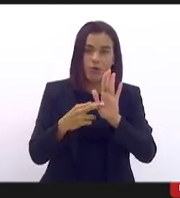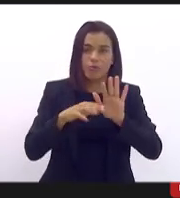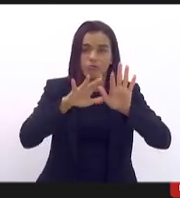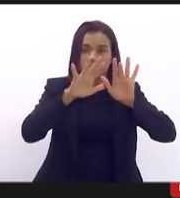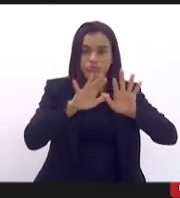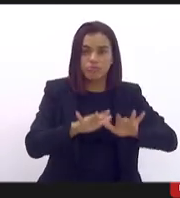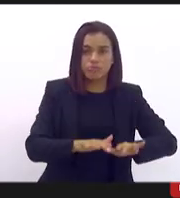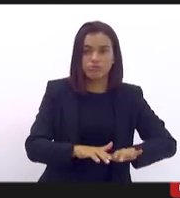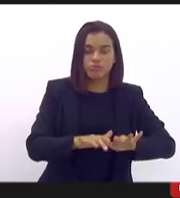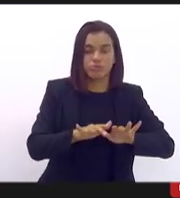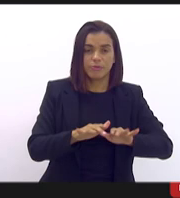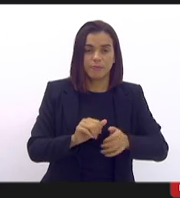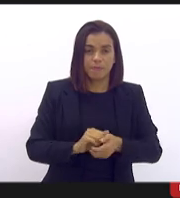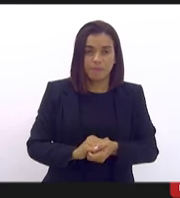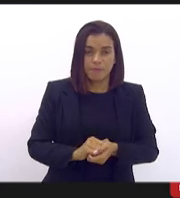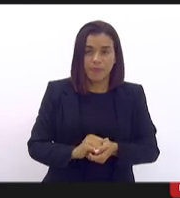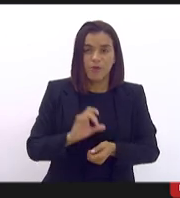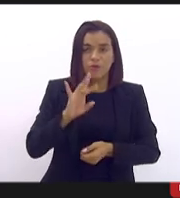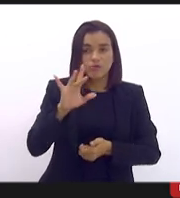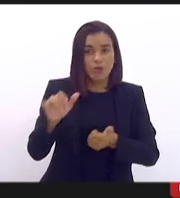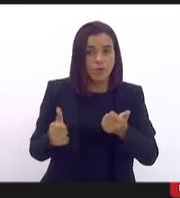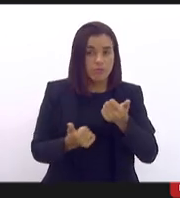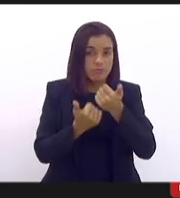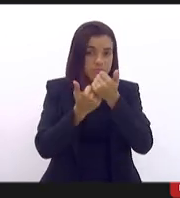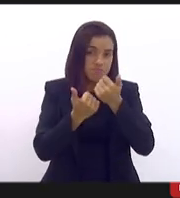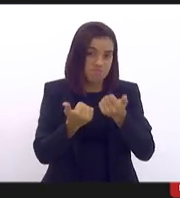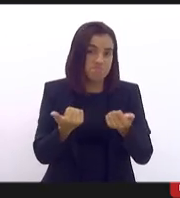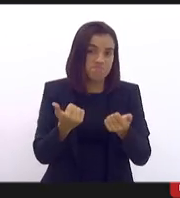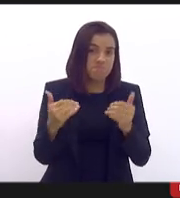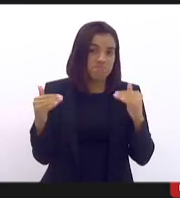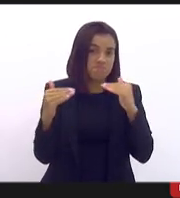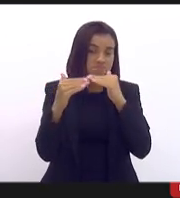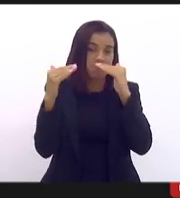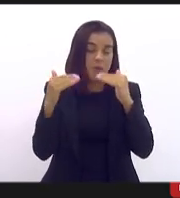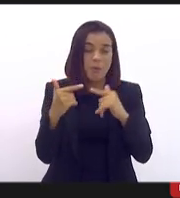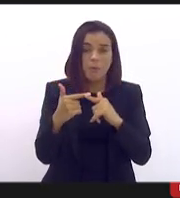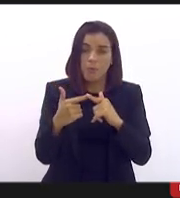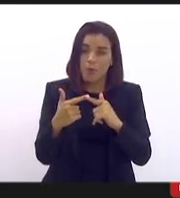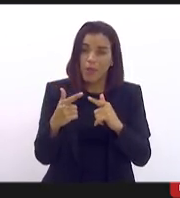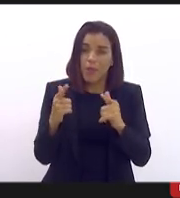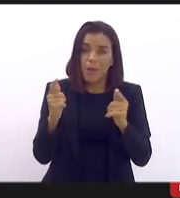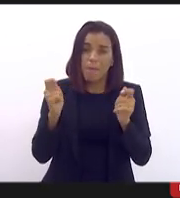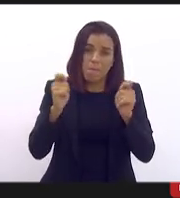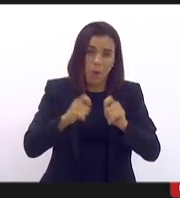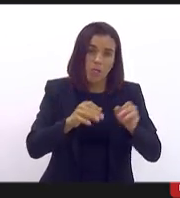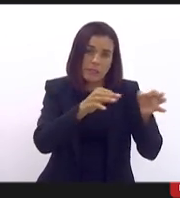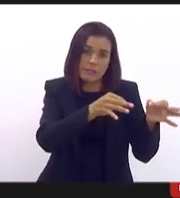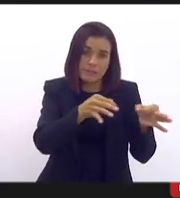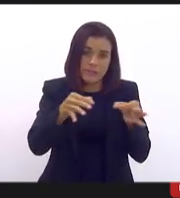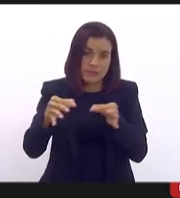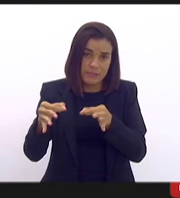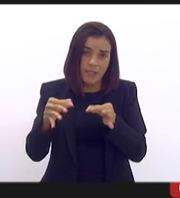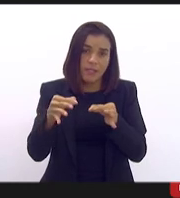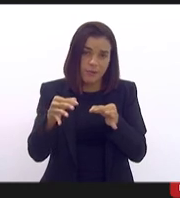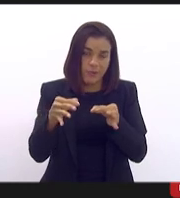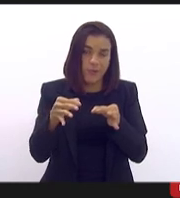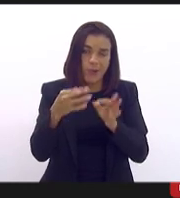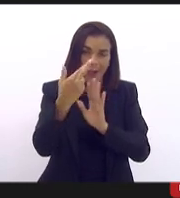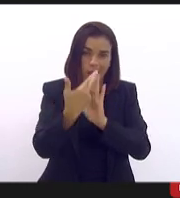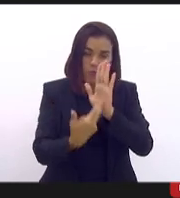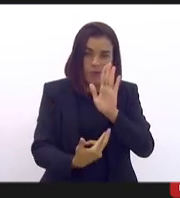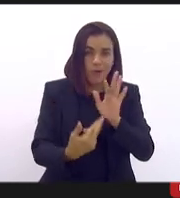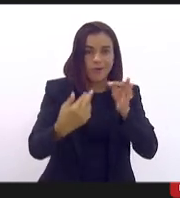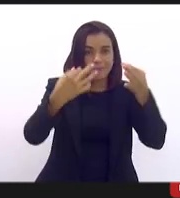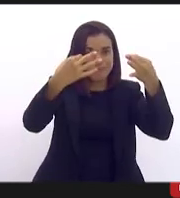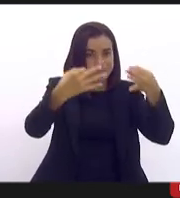relator. Então, é só reforçar a preocupação de Vossa Excelência, porque tudo pode estar correto, né? É aquilo que a gente deliberou